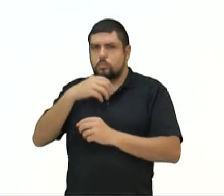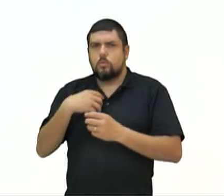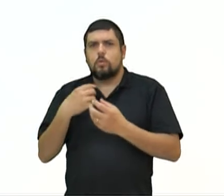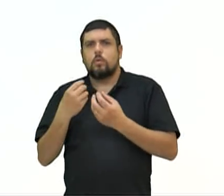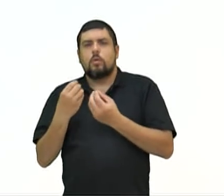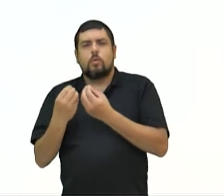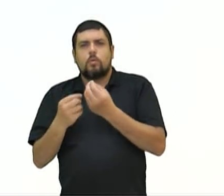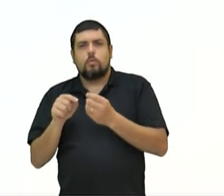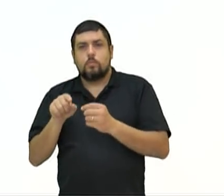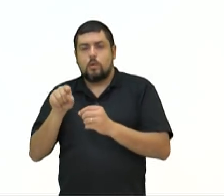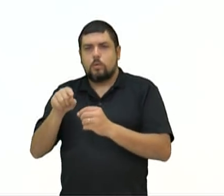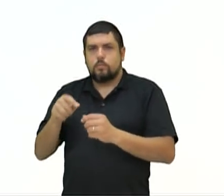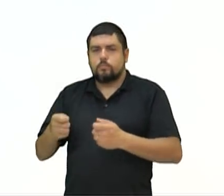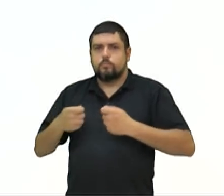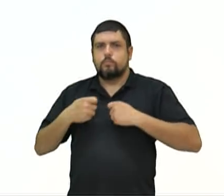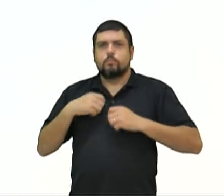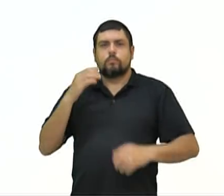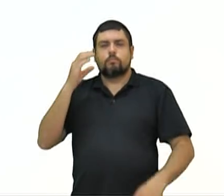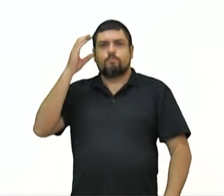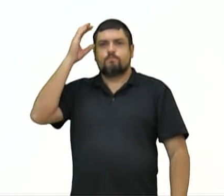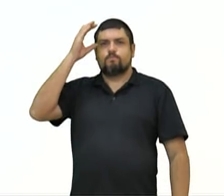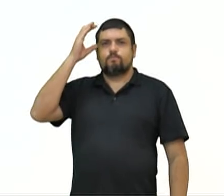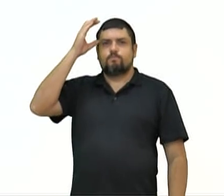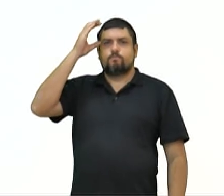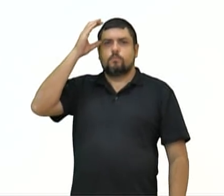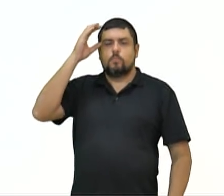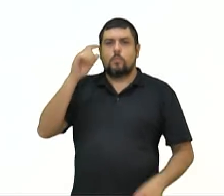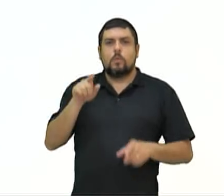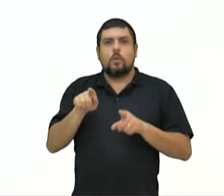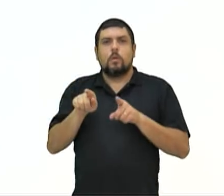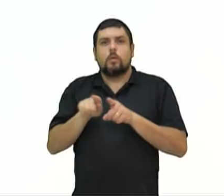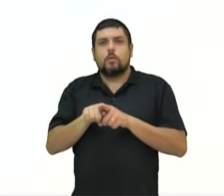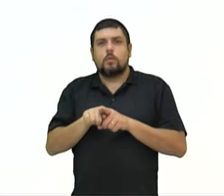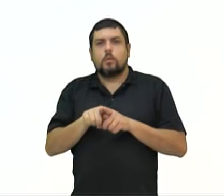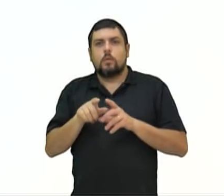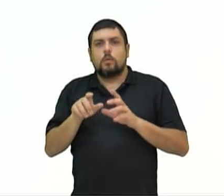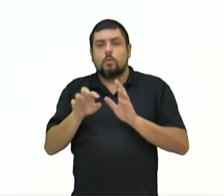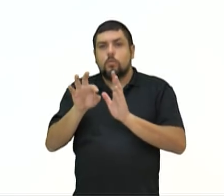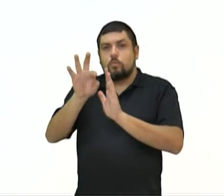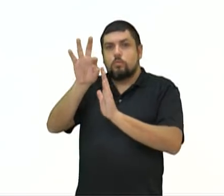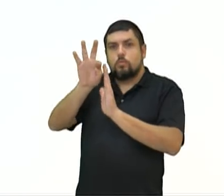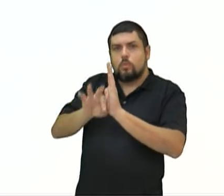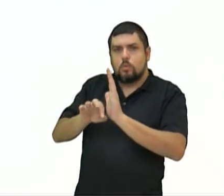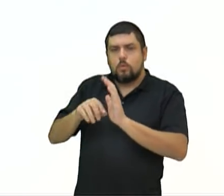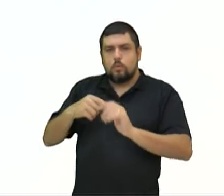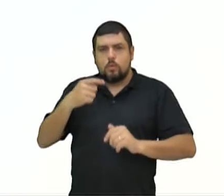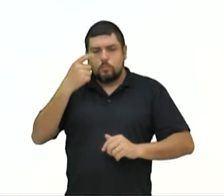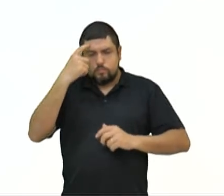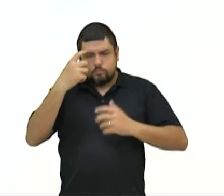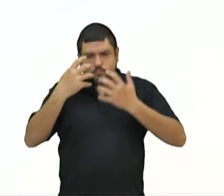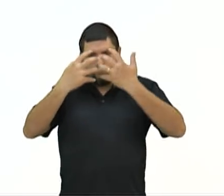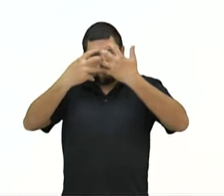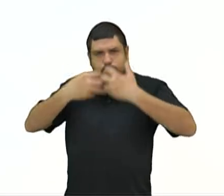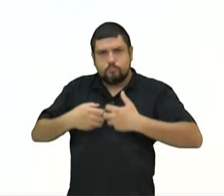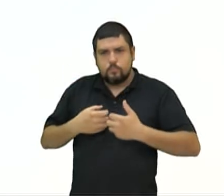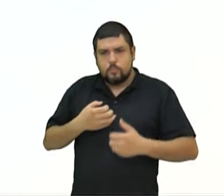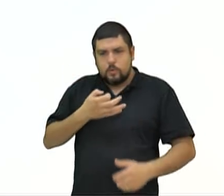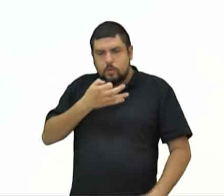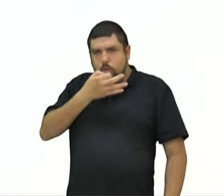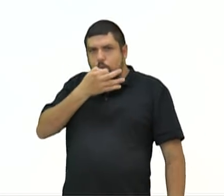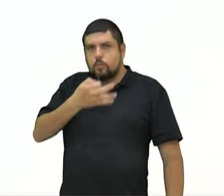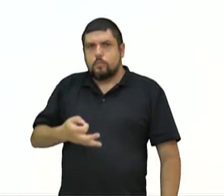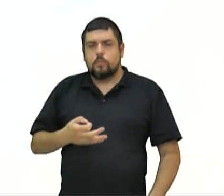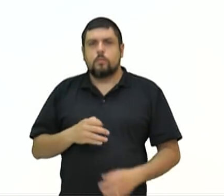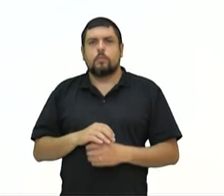se conscientizar e assumir uma atitude crítica diante de um texto, né? Então, ela tem vontade de desencadear